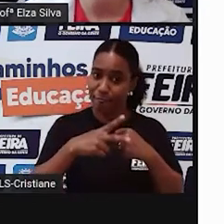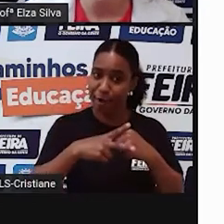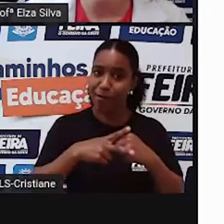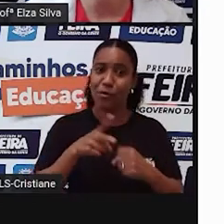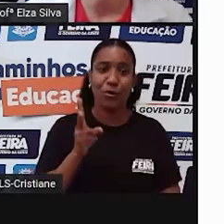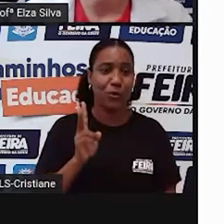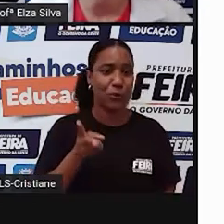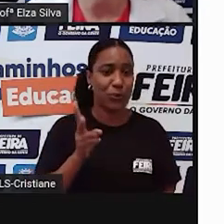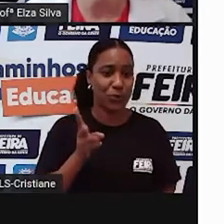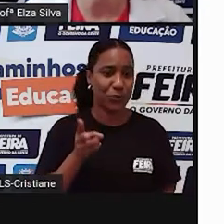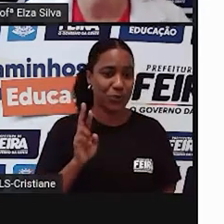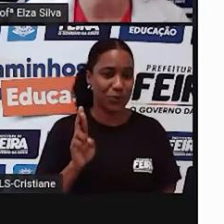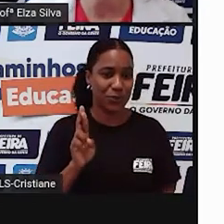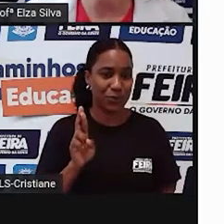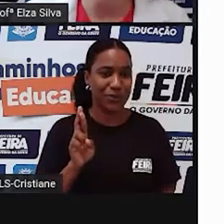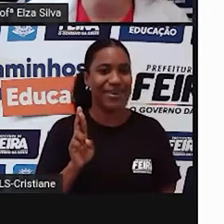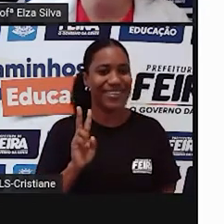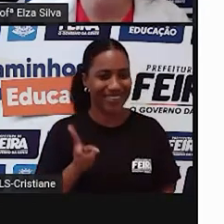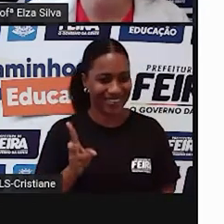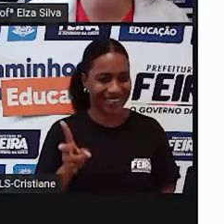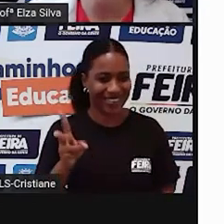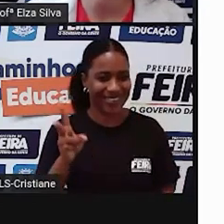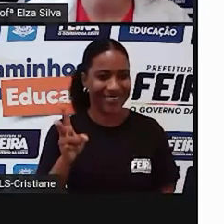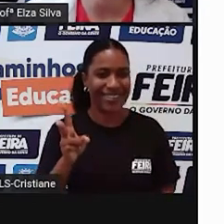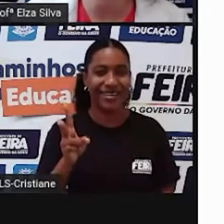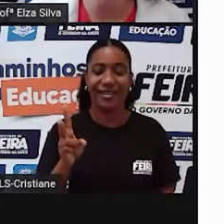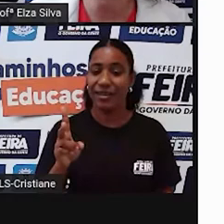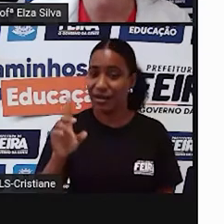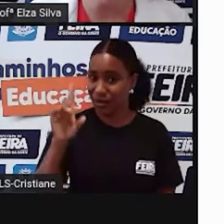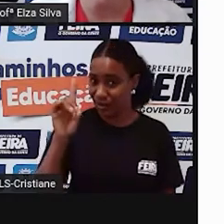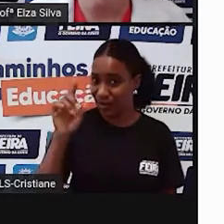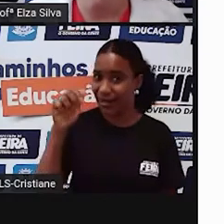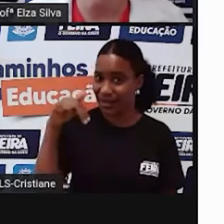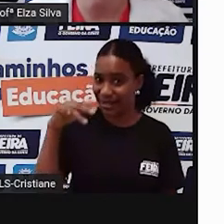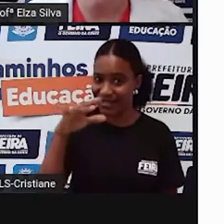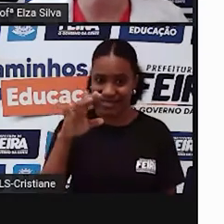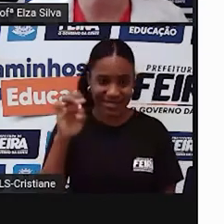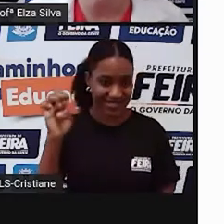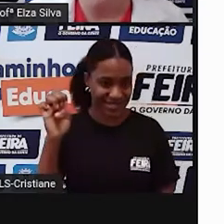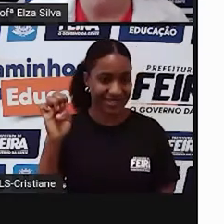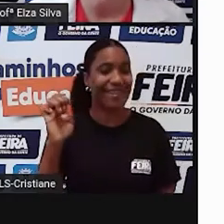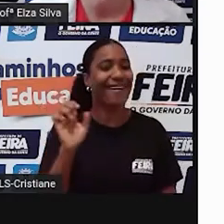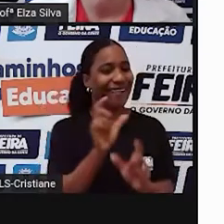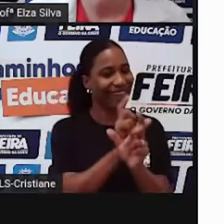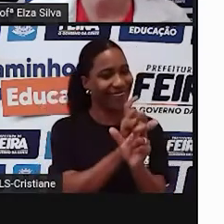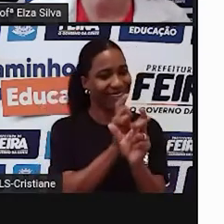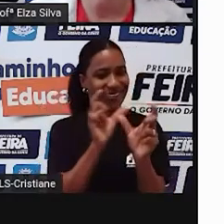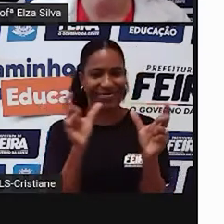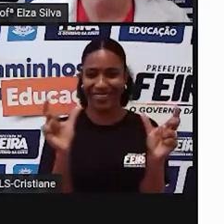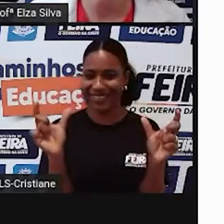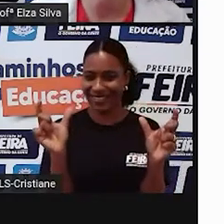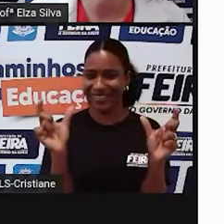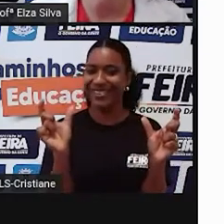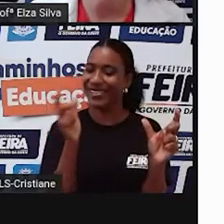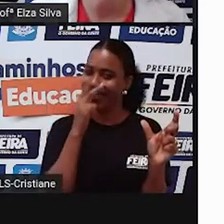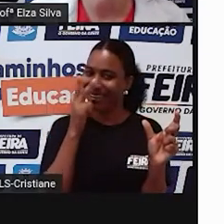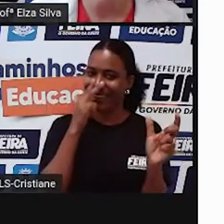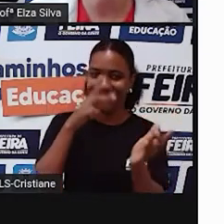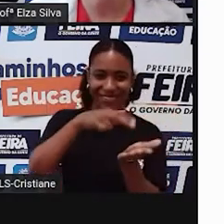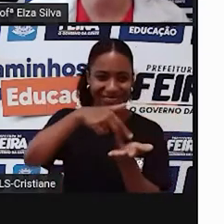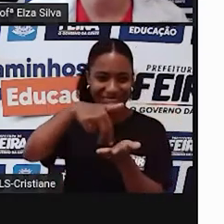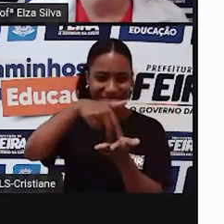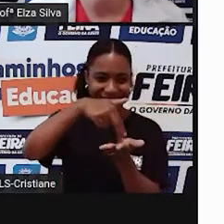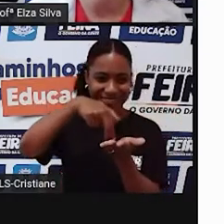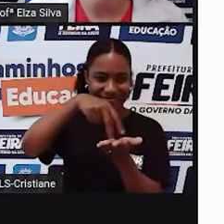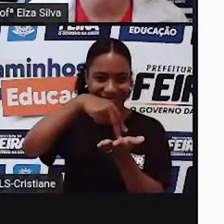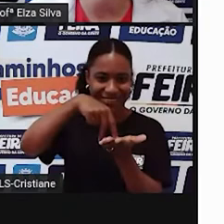é um verbo regular e o próprio nome já está dizendo, não é? É um cognata, é o verbo dançar. Run. Olha